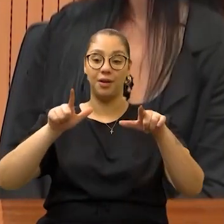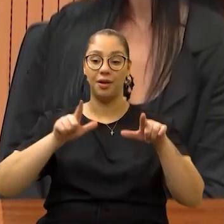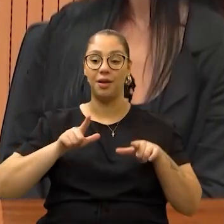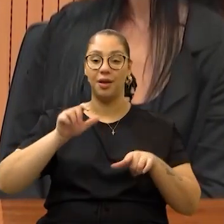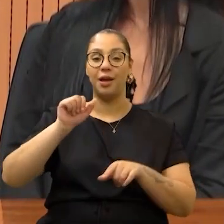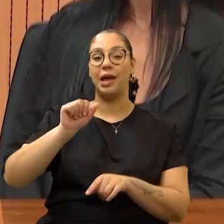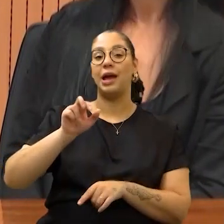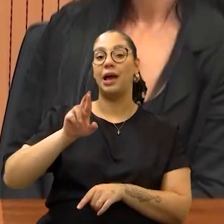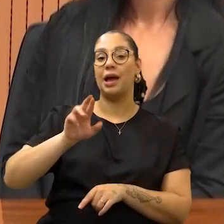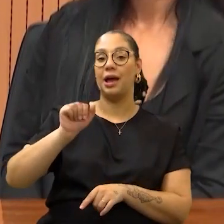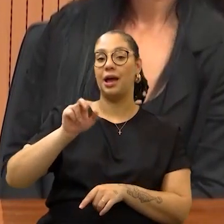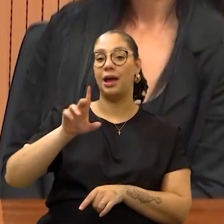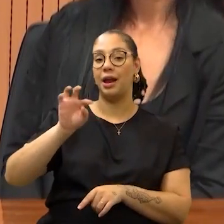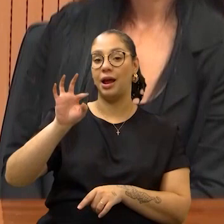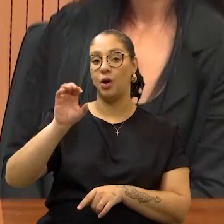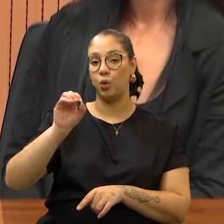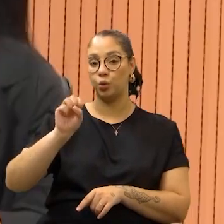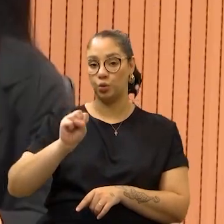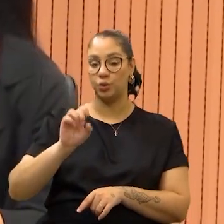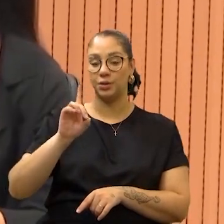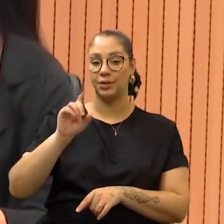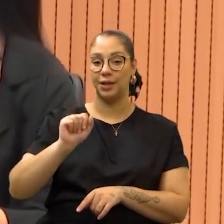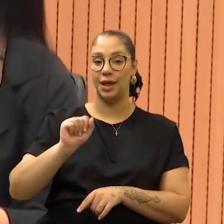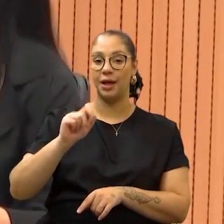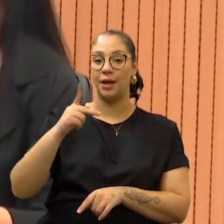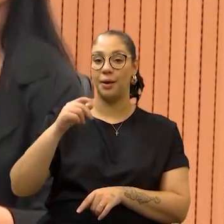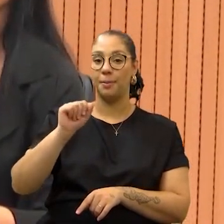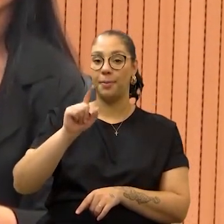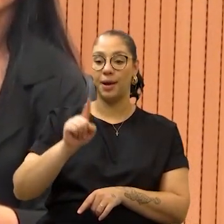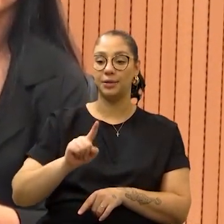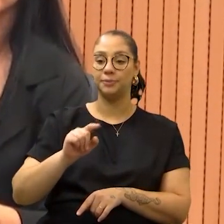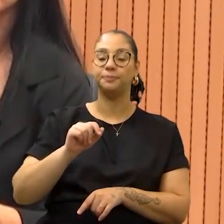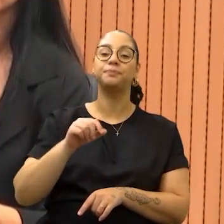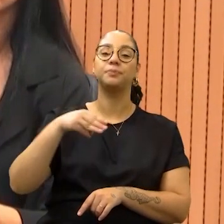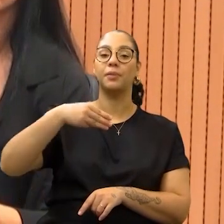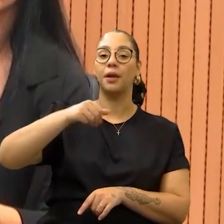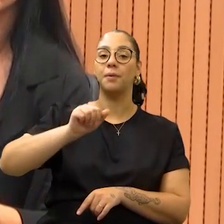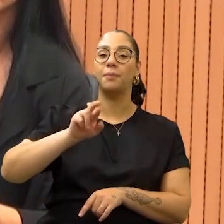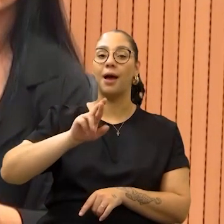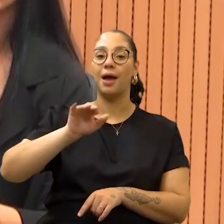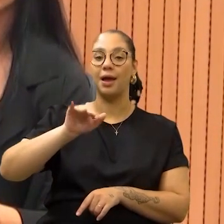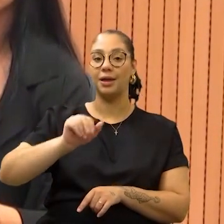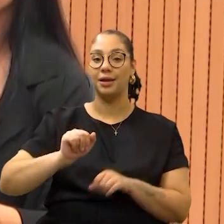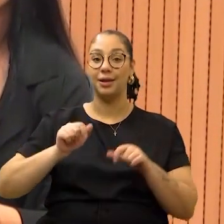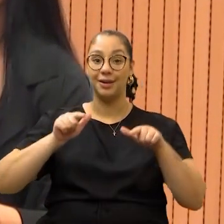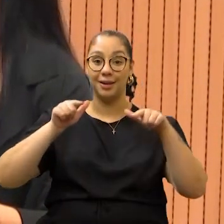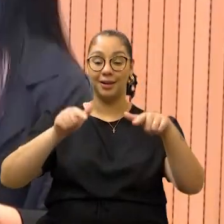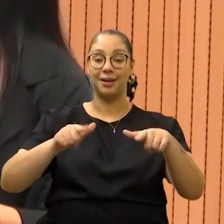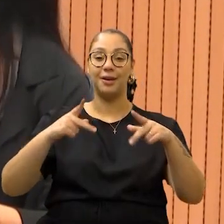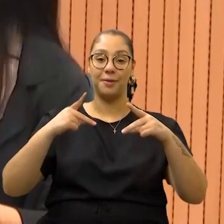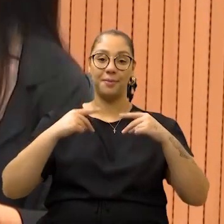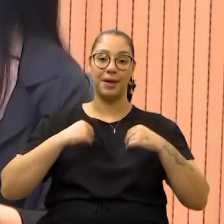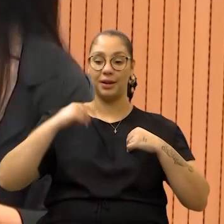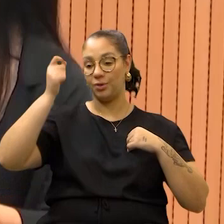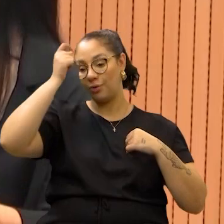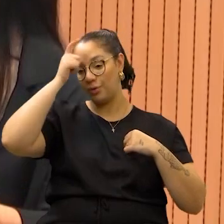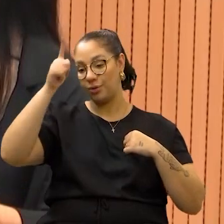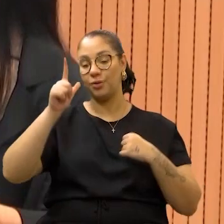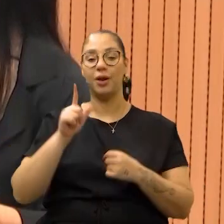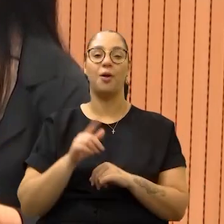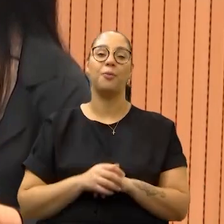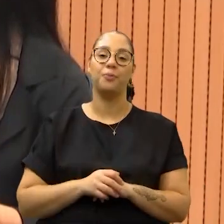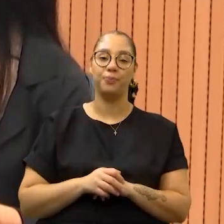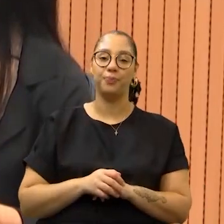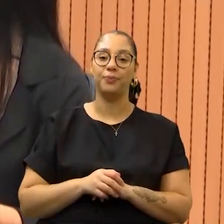recebeu a medalha Arautos da Paz. Maria Isabel dos Santos recebeu o diploma de mérito cultural Guilherme